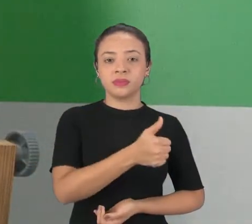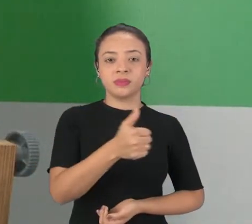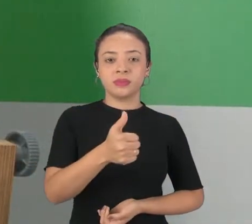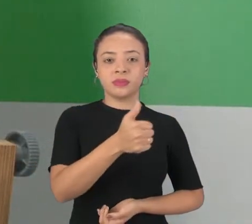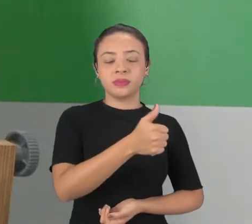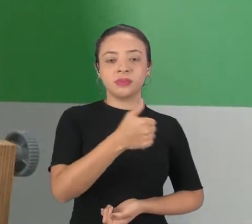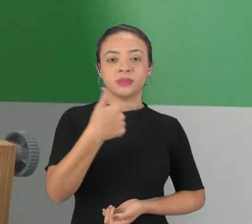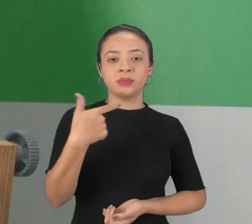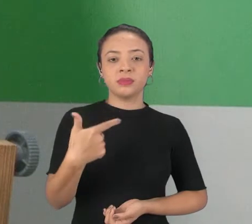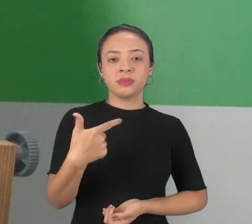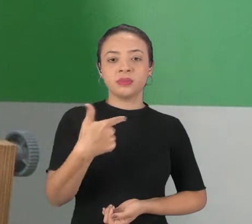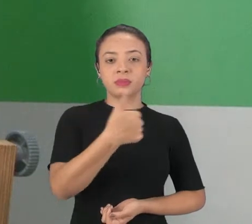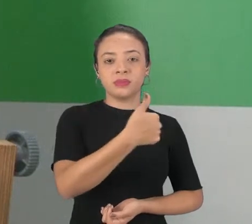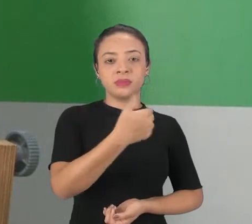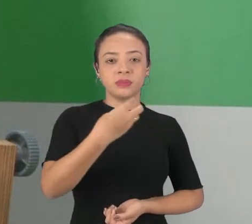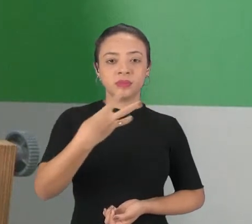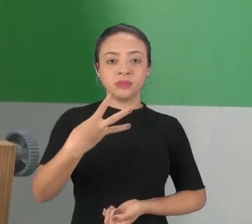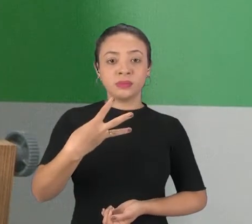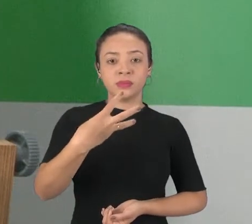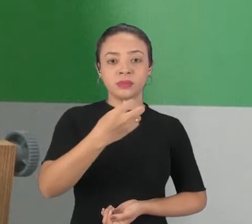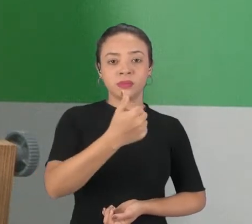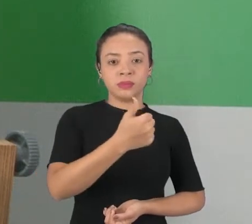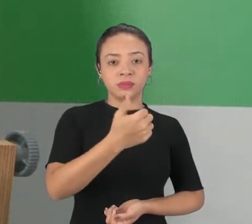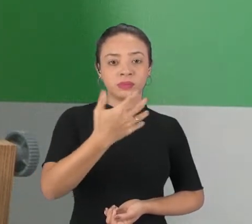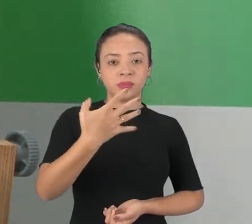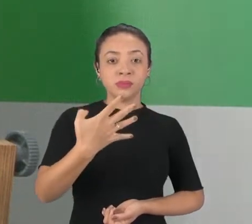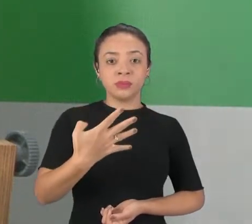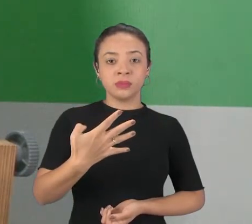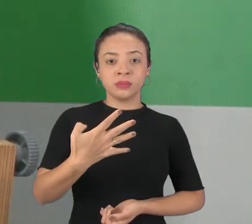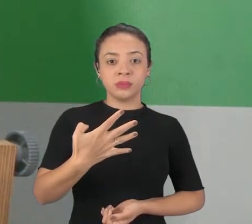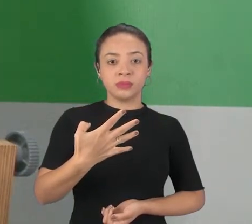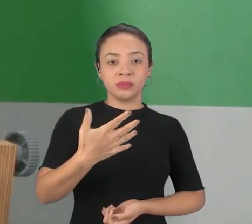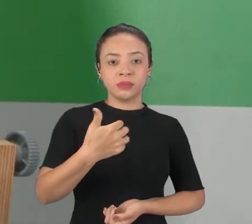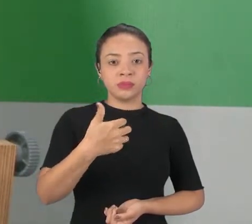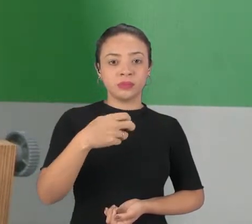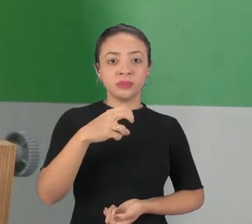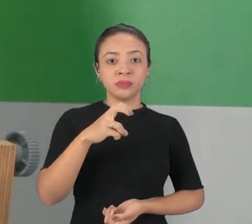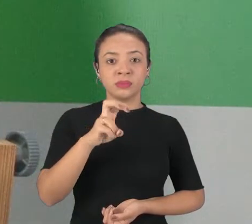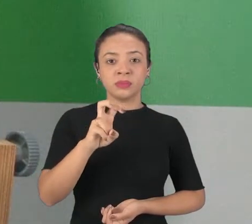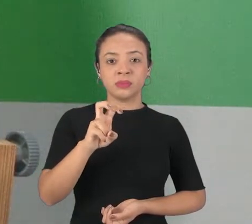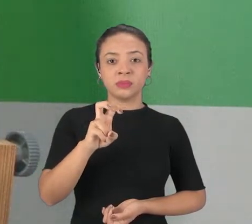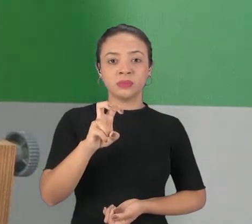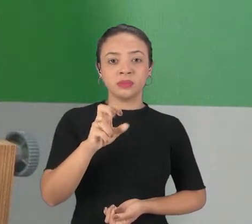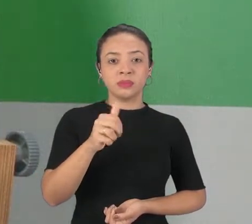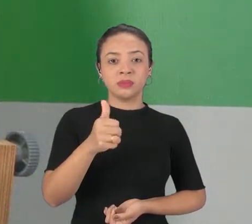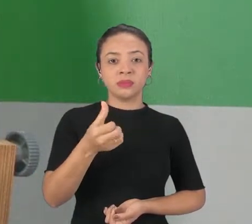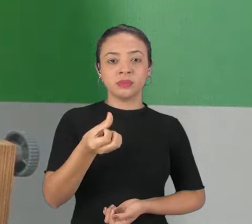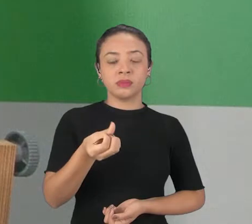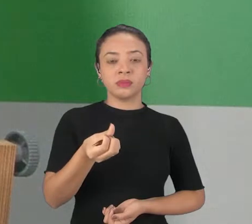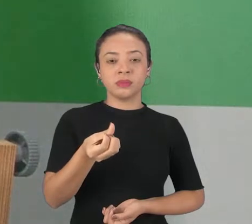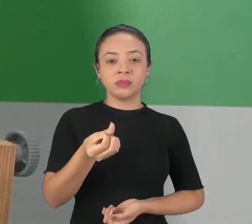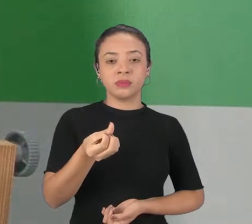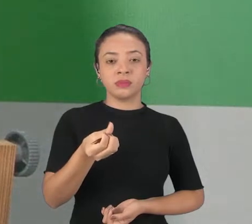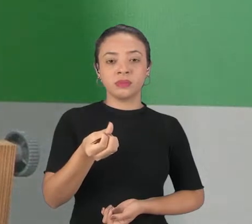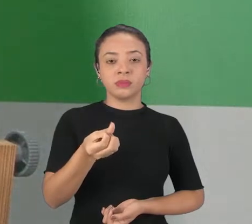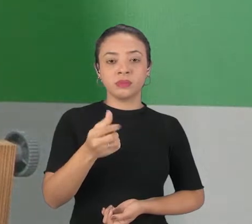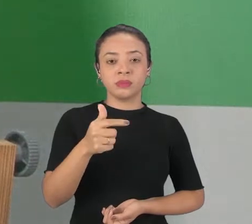11 12 13 14 15 16